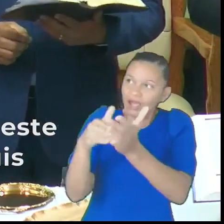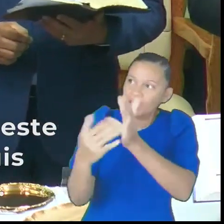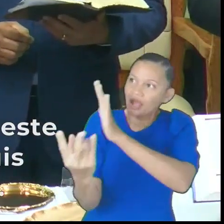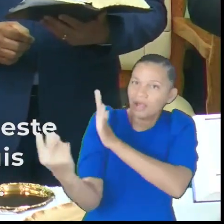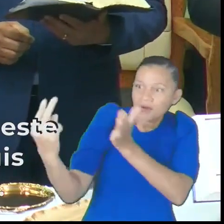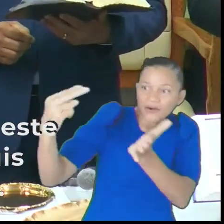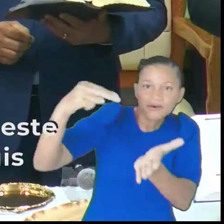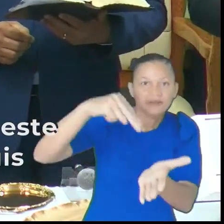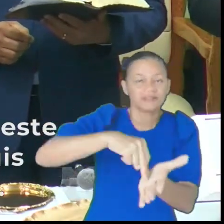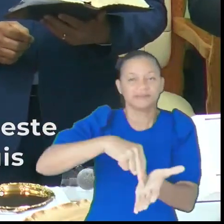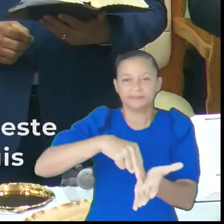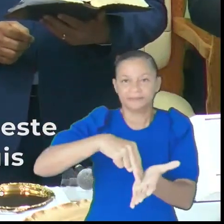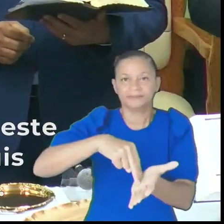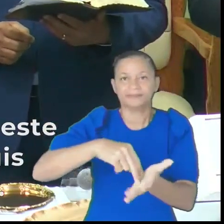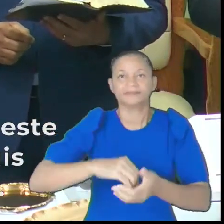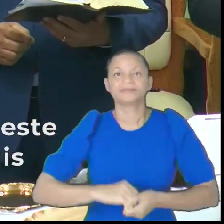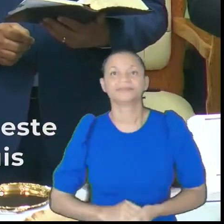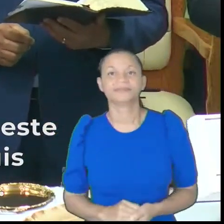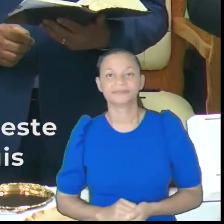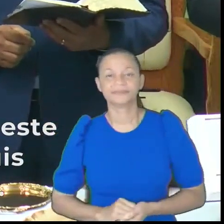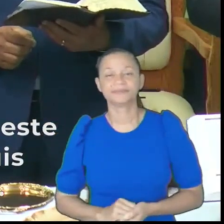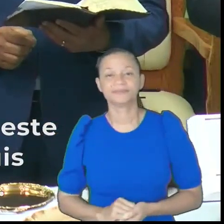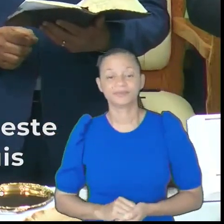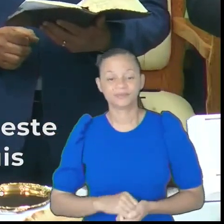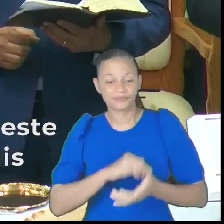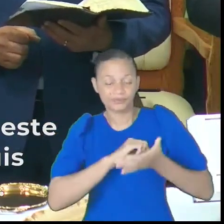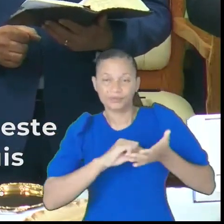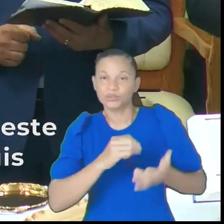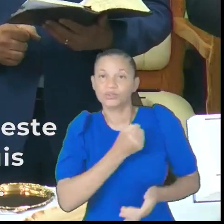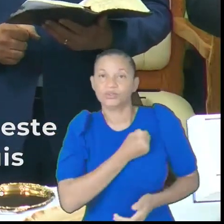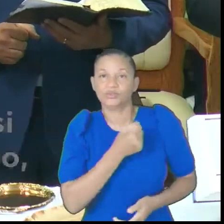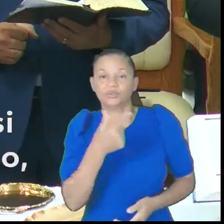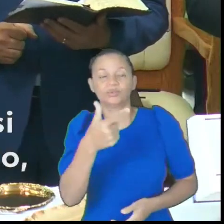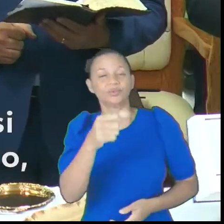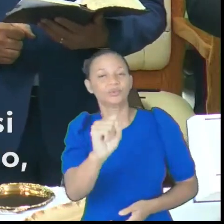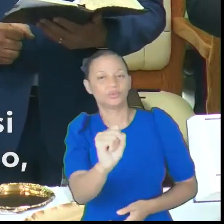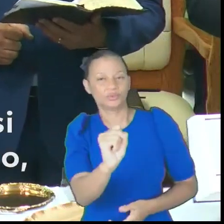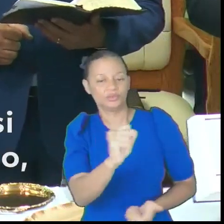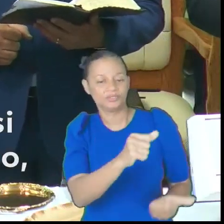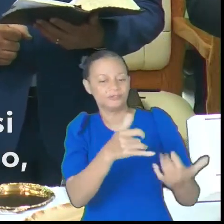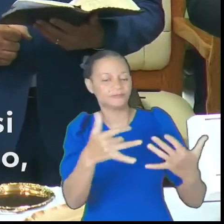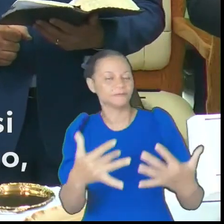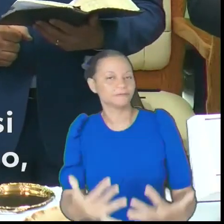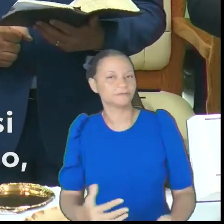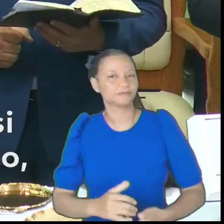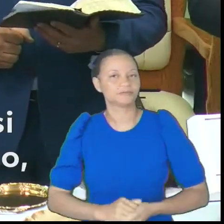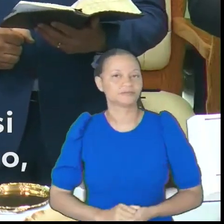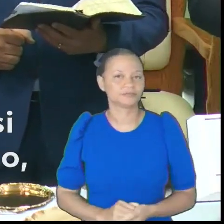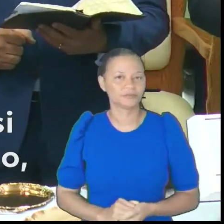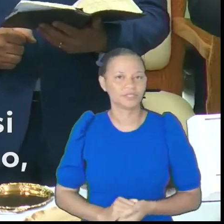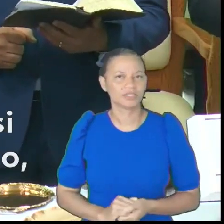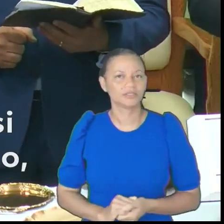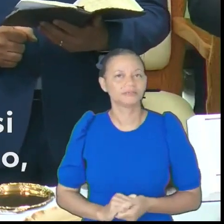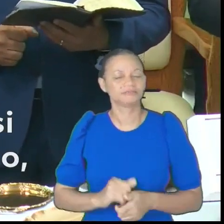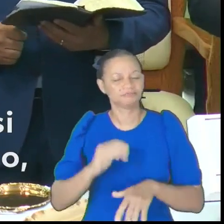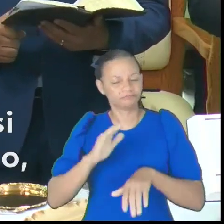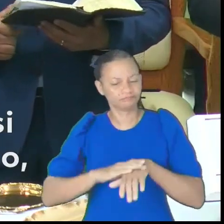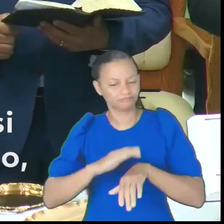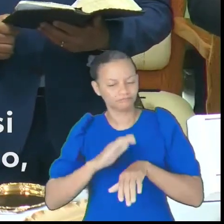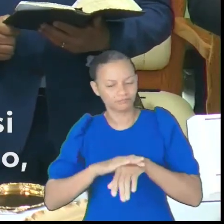que venha. Versículo de número 28, diz assim a palavra de Deus: